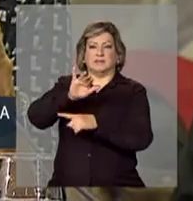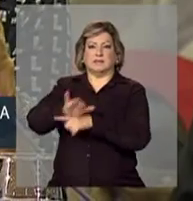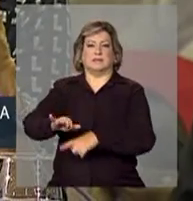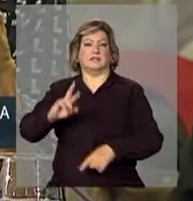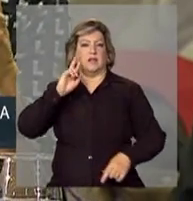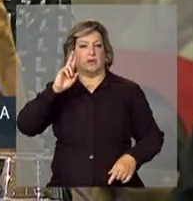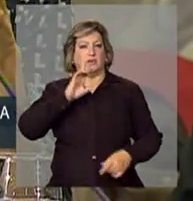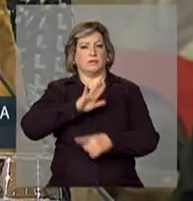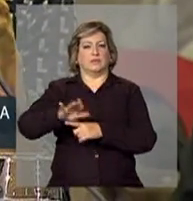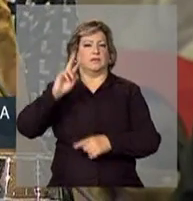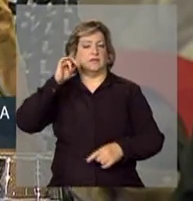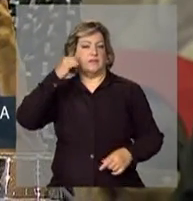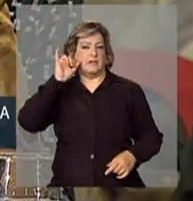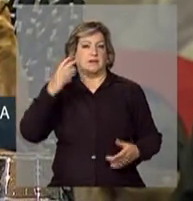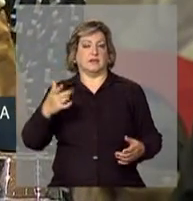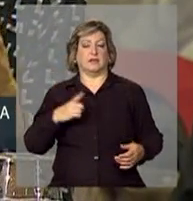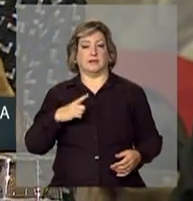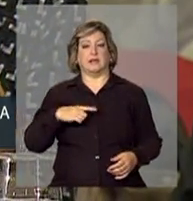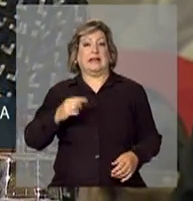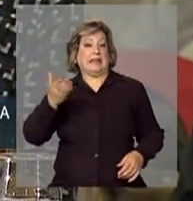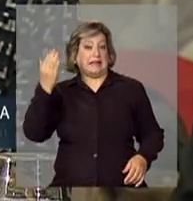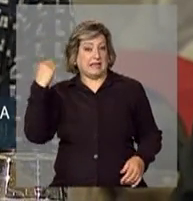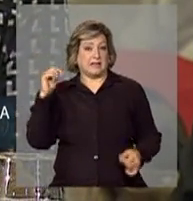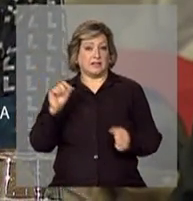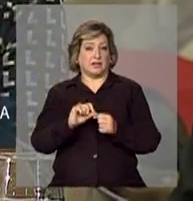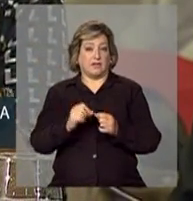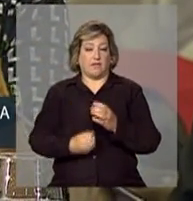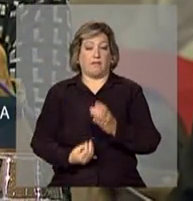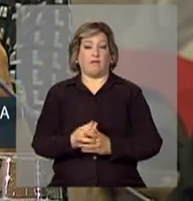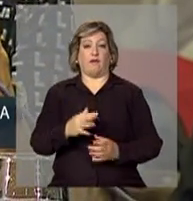desde a formação das ligas ou desde antes da formação das ligas camponesas.